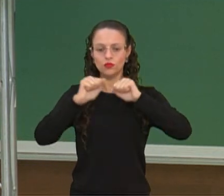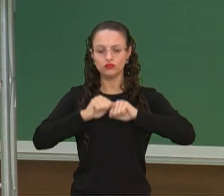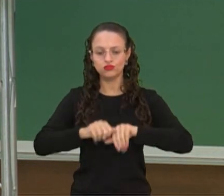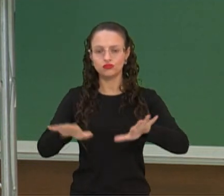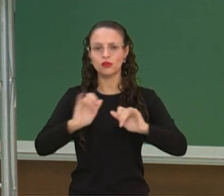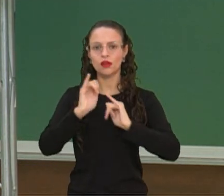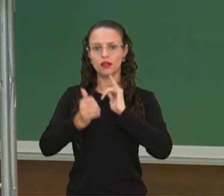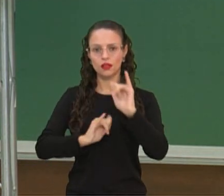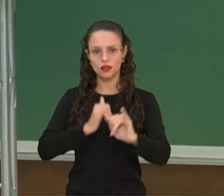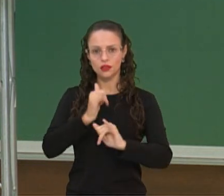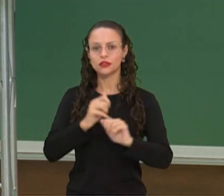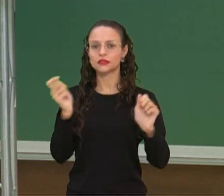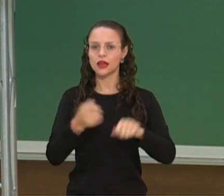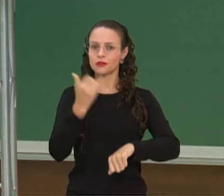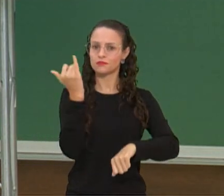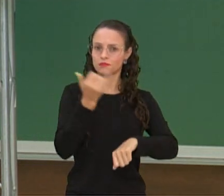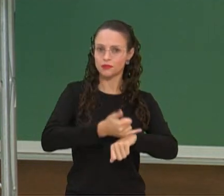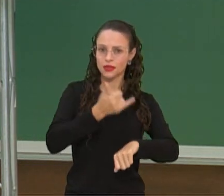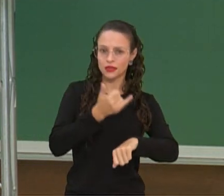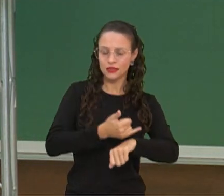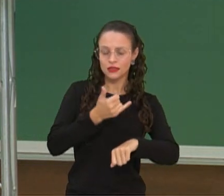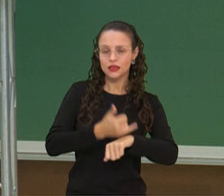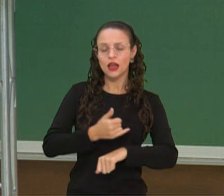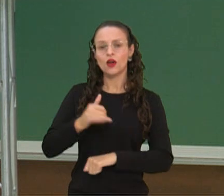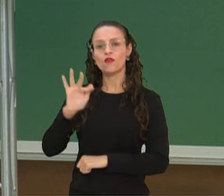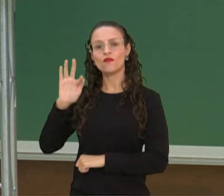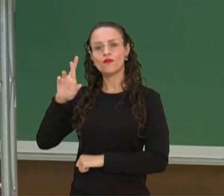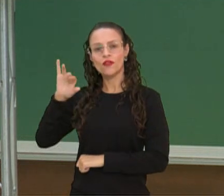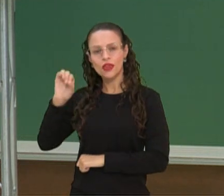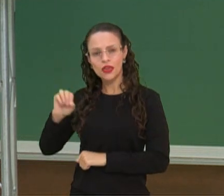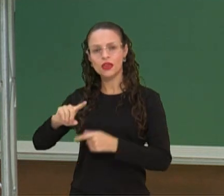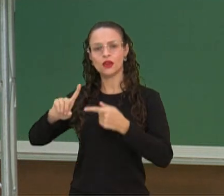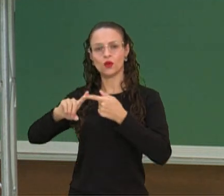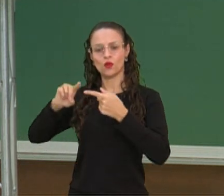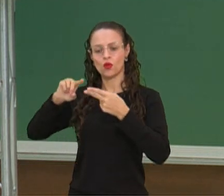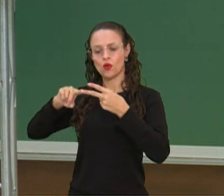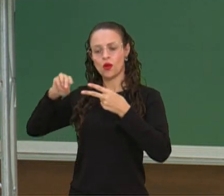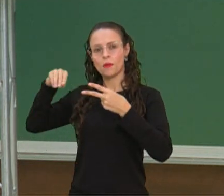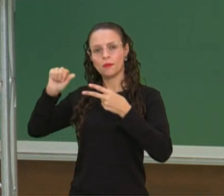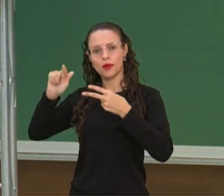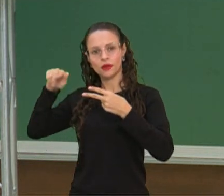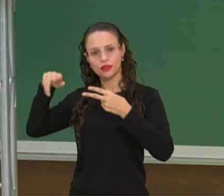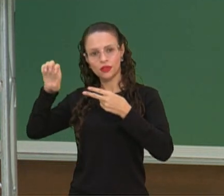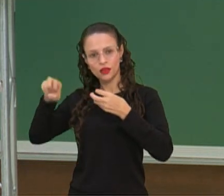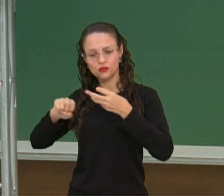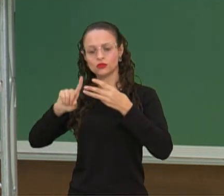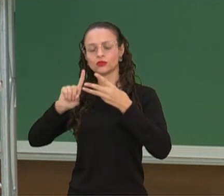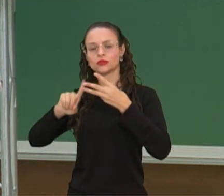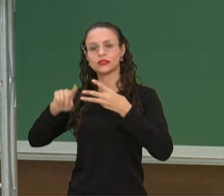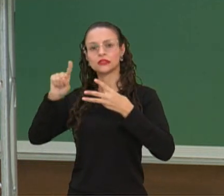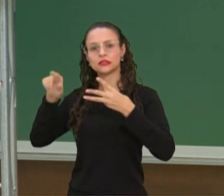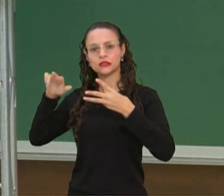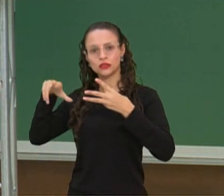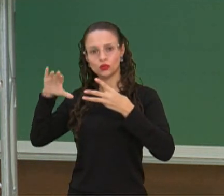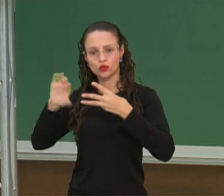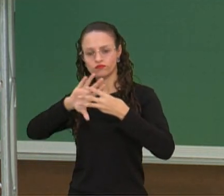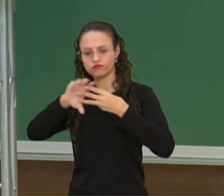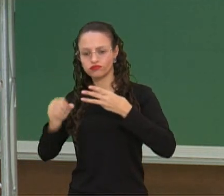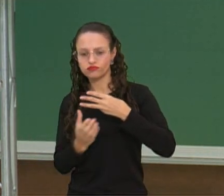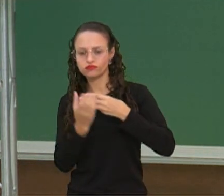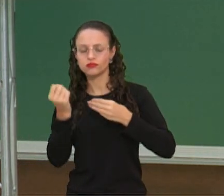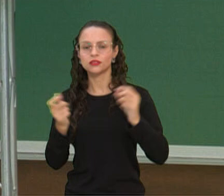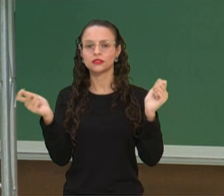com metais como ferro, magnésio e zinco e a gente sabe, coloca o ácido lá e faz ferver,